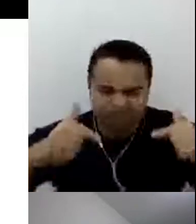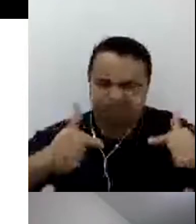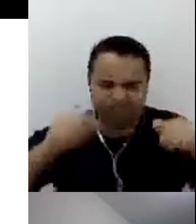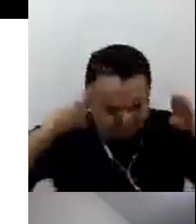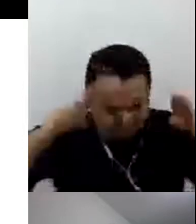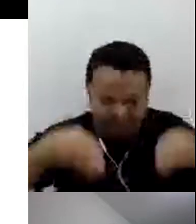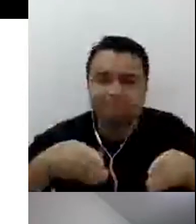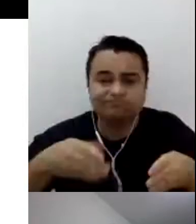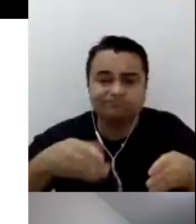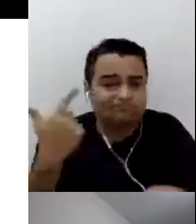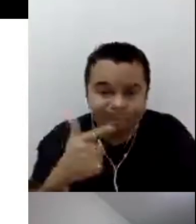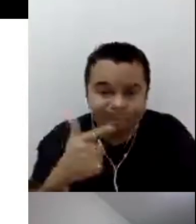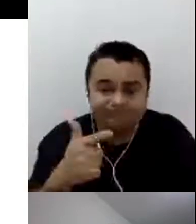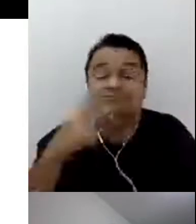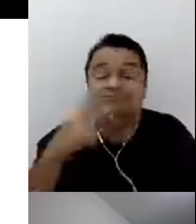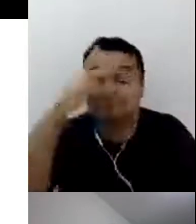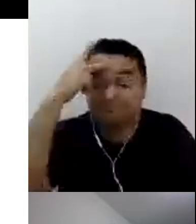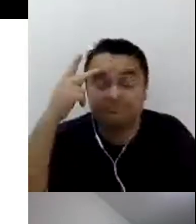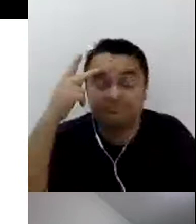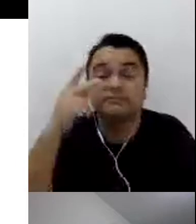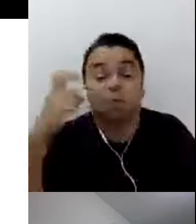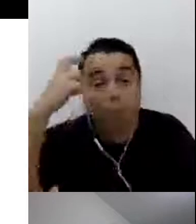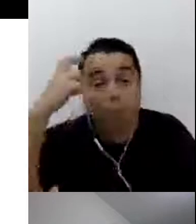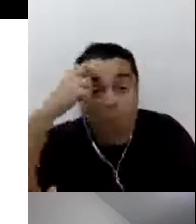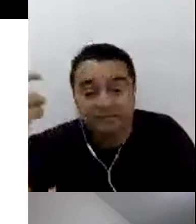que tenham conhecimento sobre tecnologias